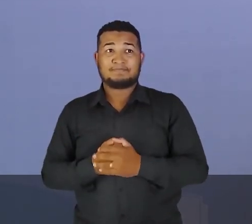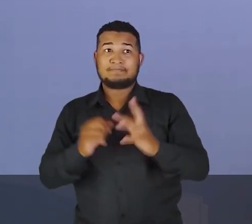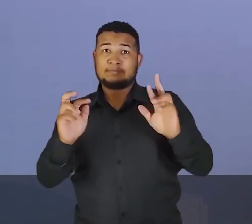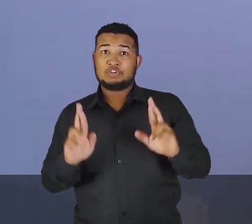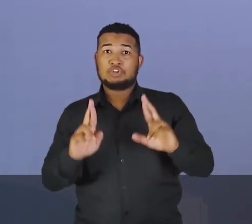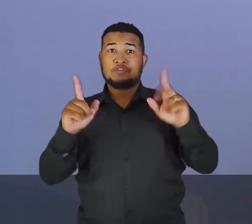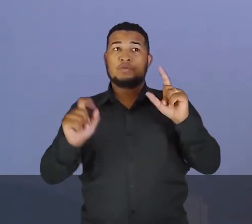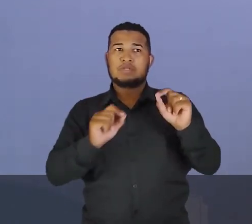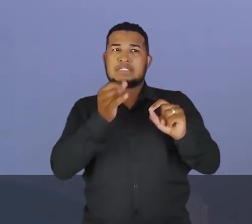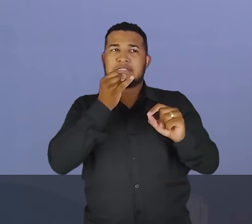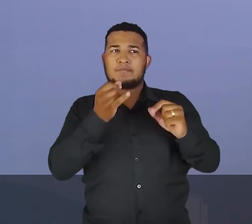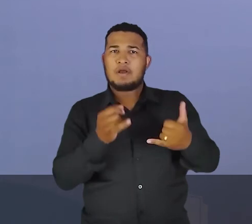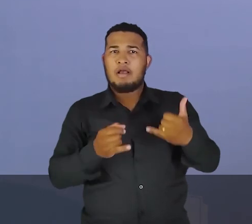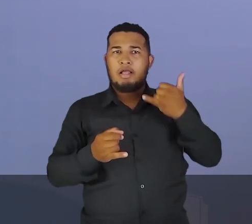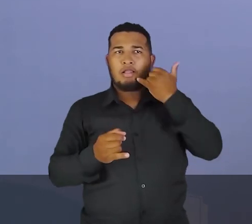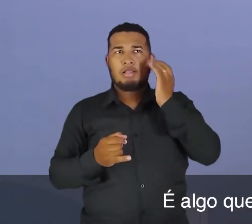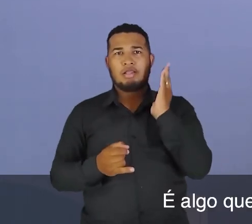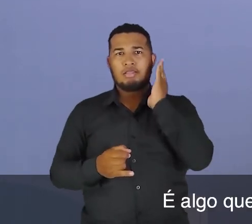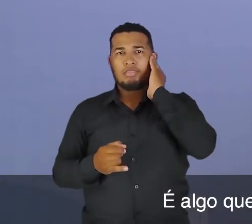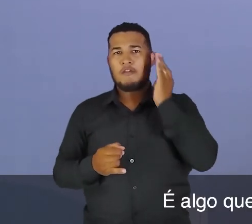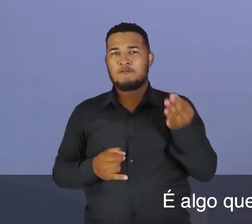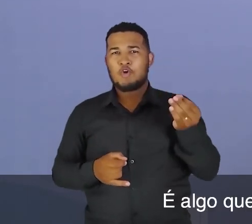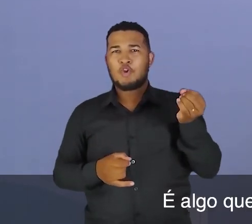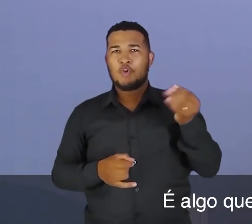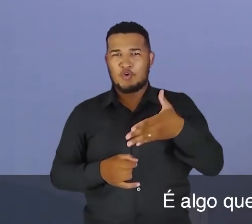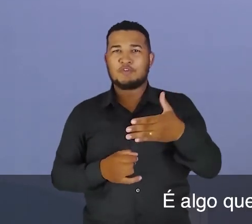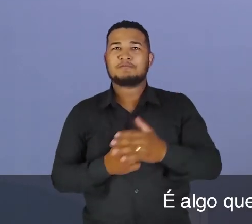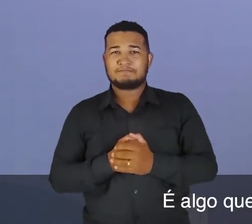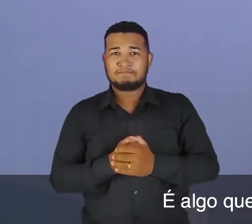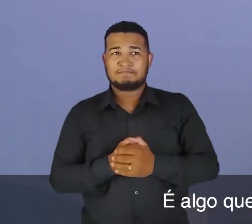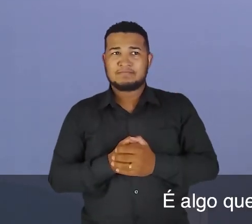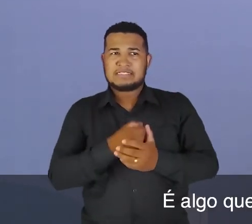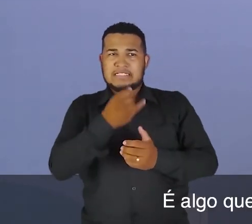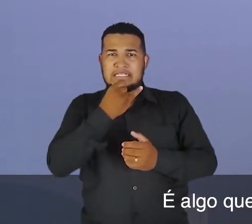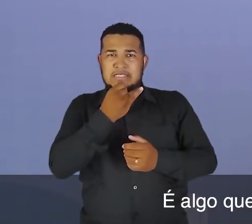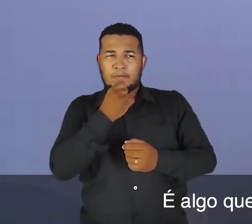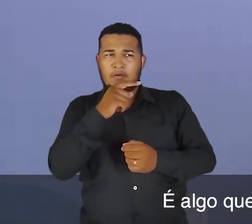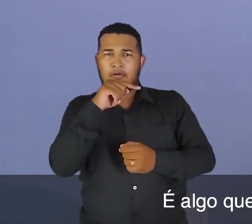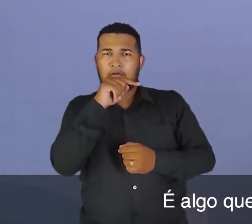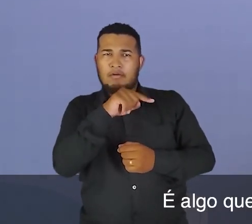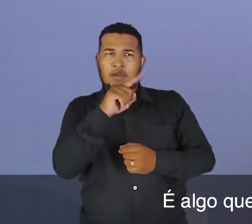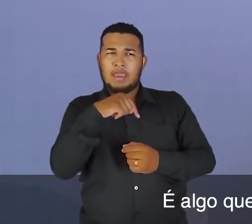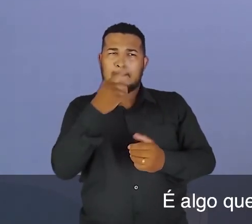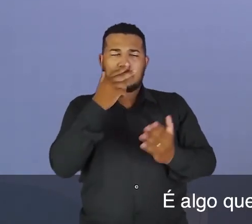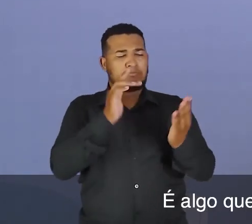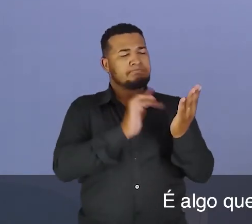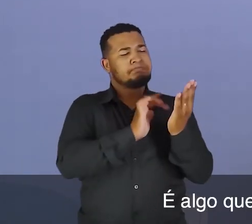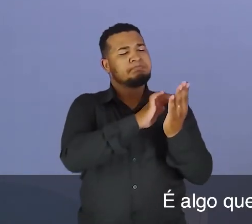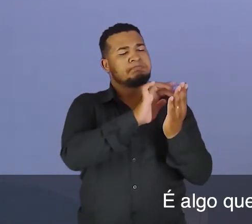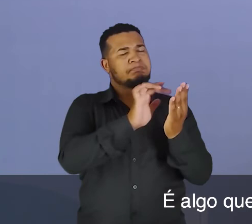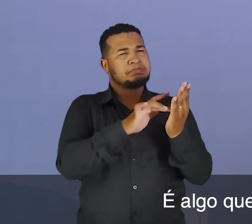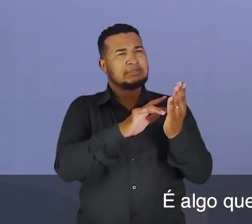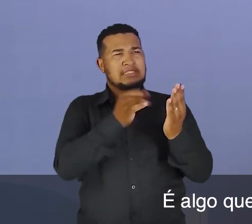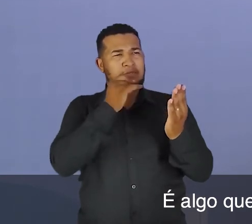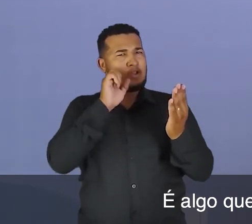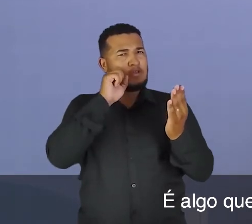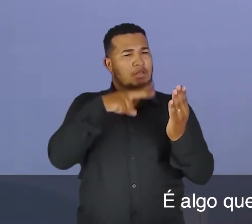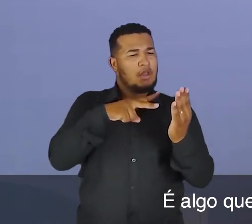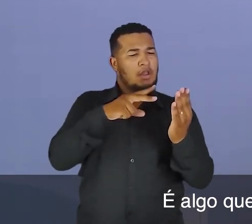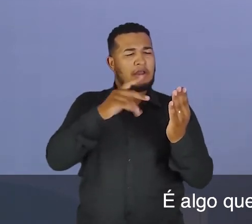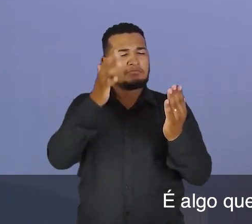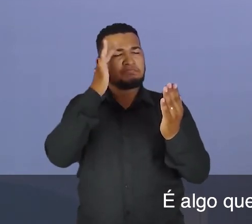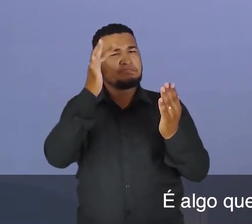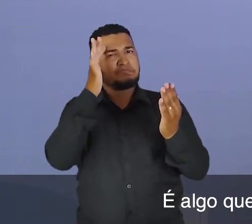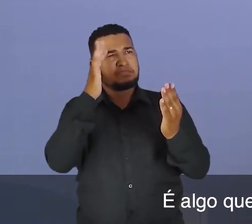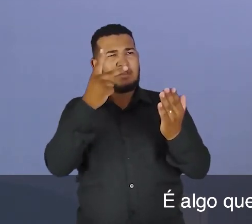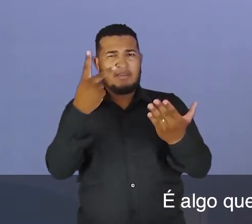diferente de um celular novo. É algo que se diz, se pensa, se observa, se